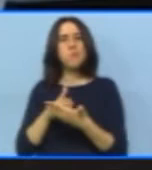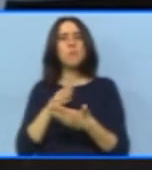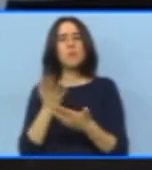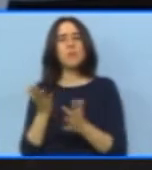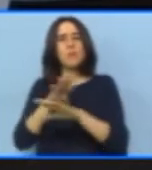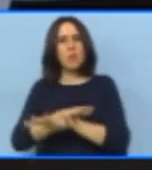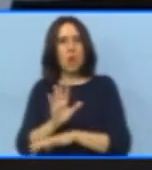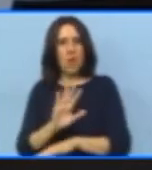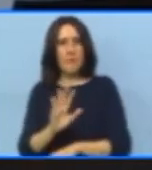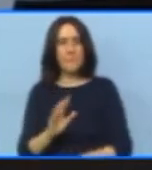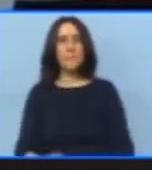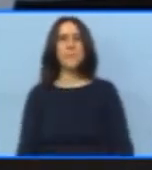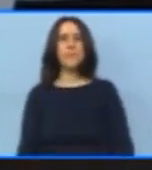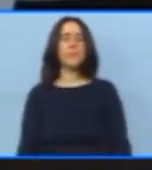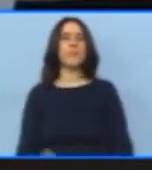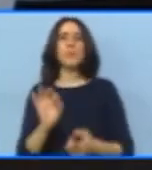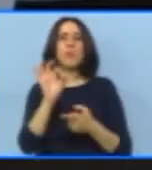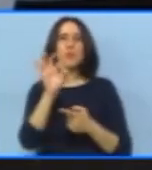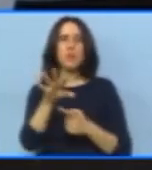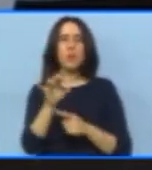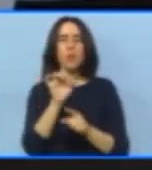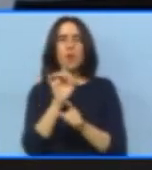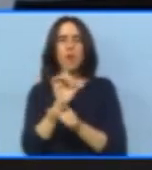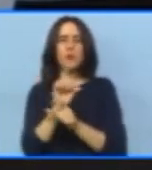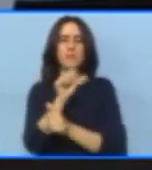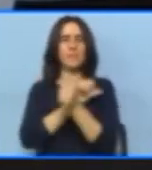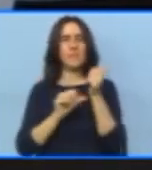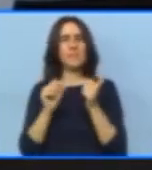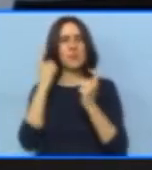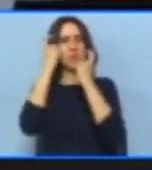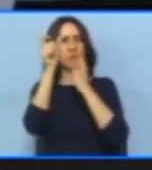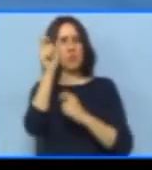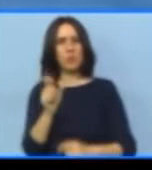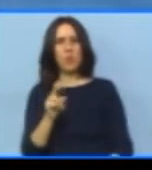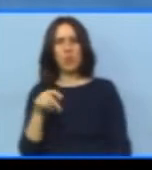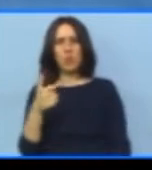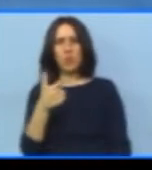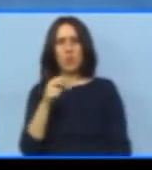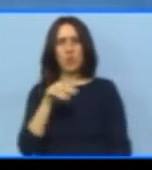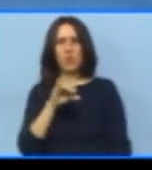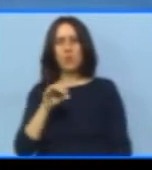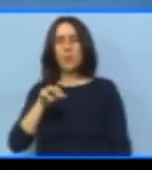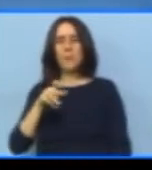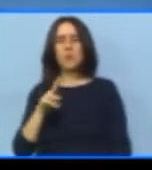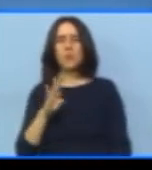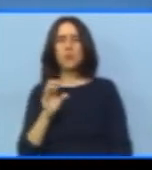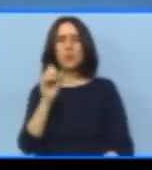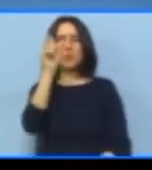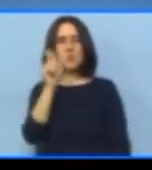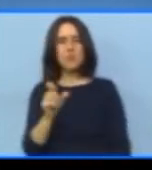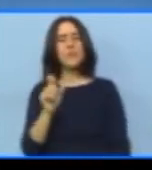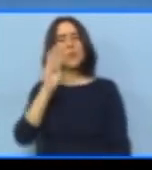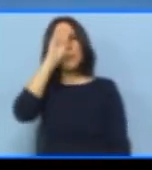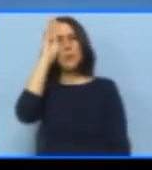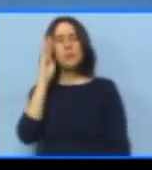revolução. Permite-me ainda retomar um raciocínio do António Marujo quando ele se referia ao Papa como alguém que